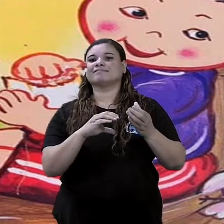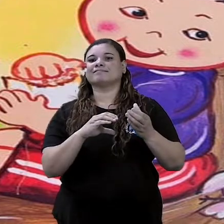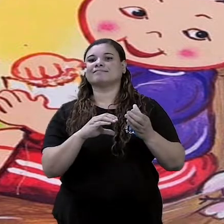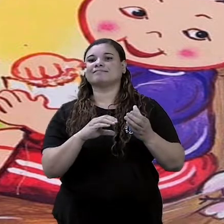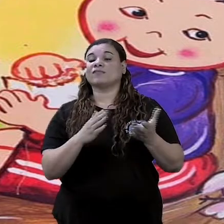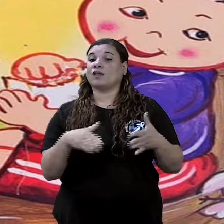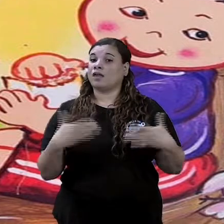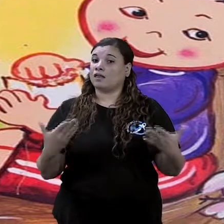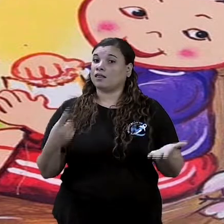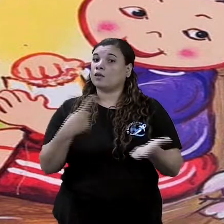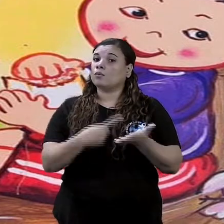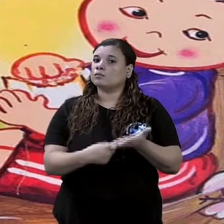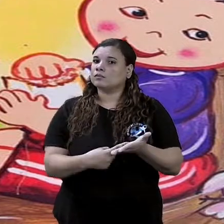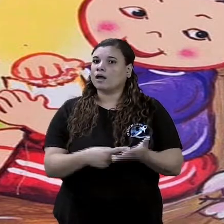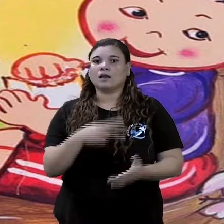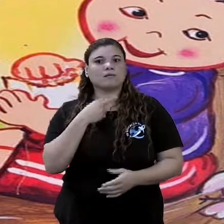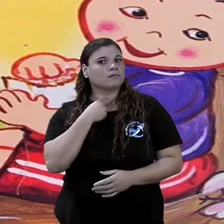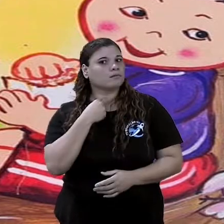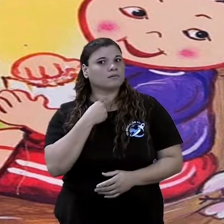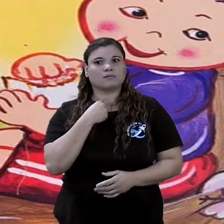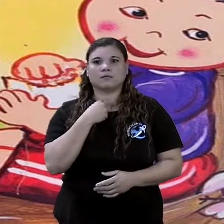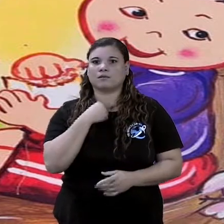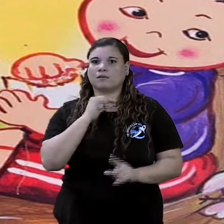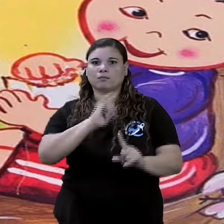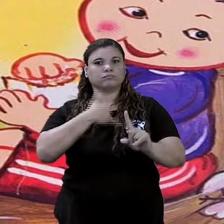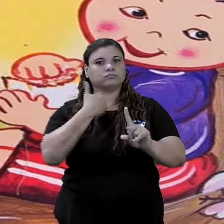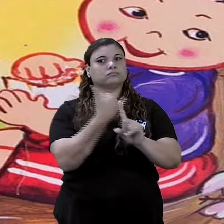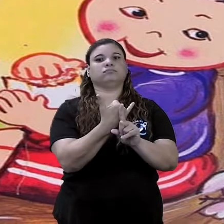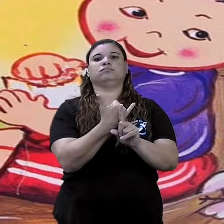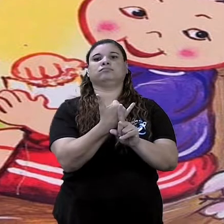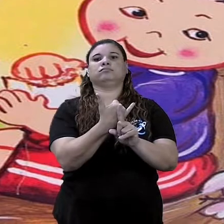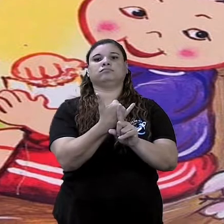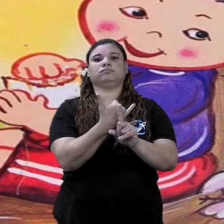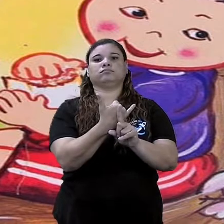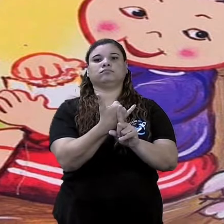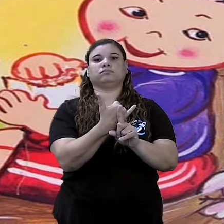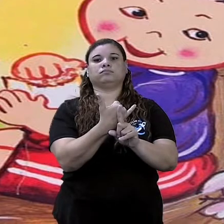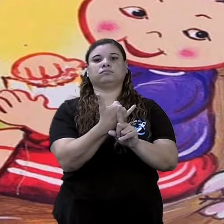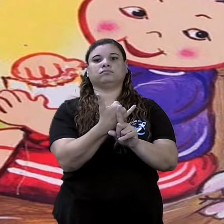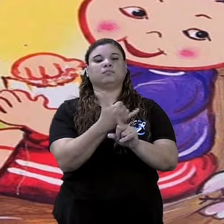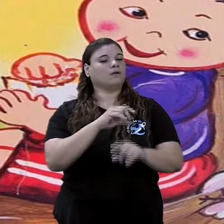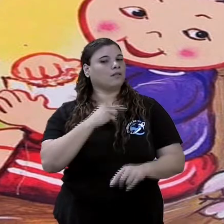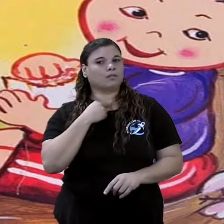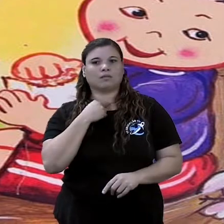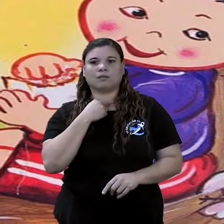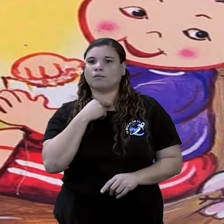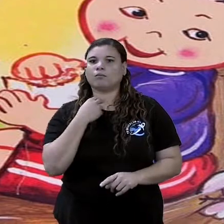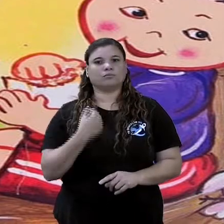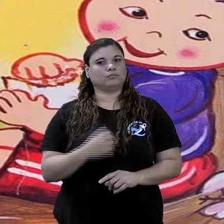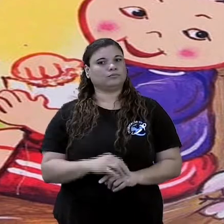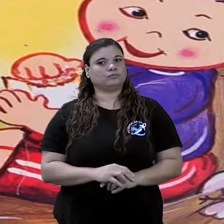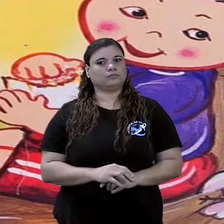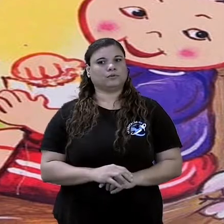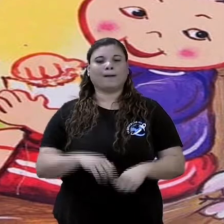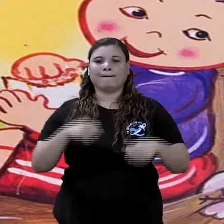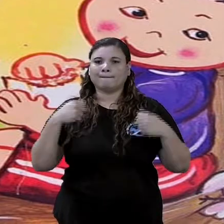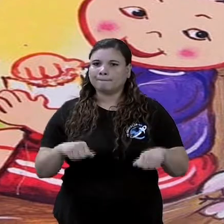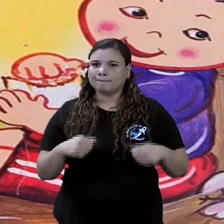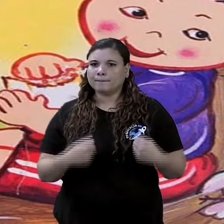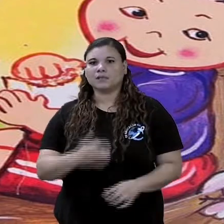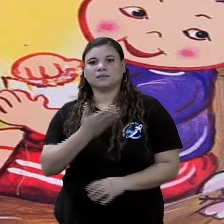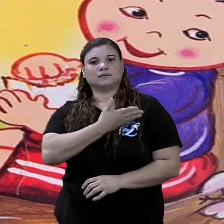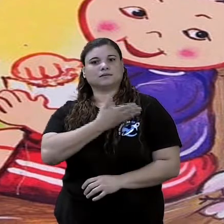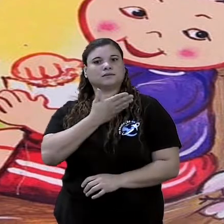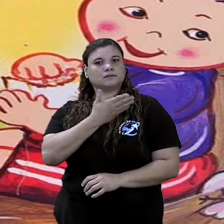bully. Nota zero para o bully e para o desrespeito. E nota dez para a amizade